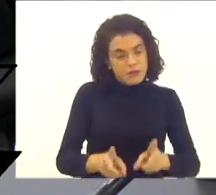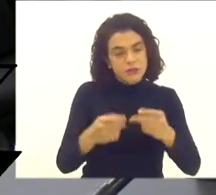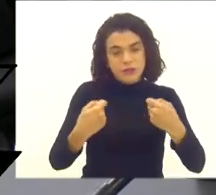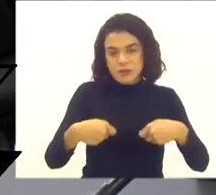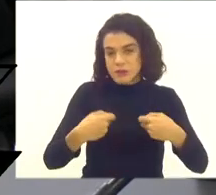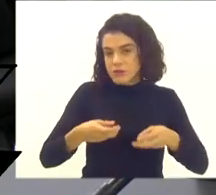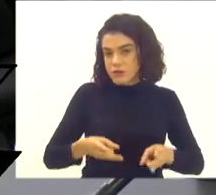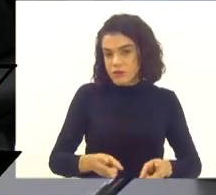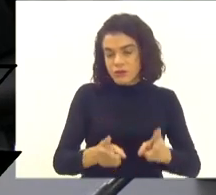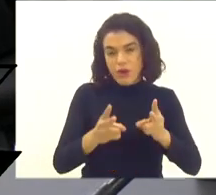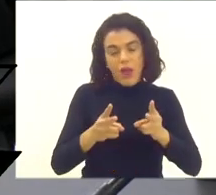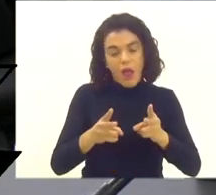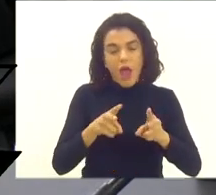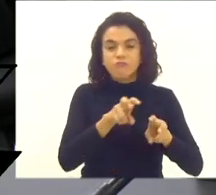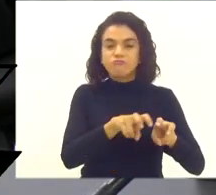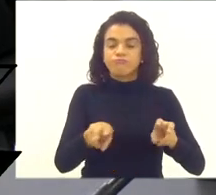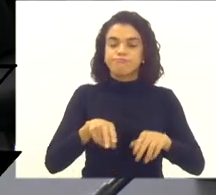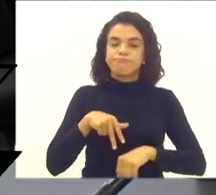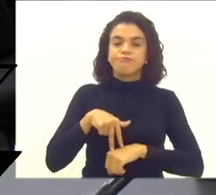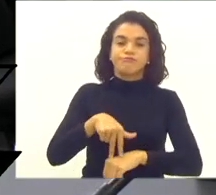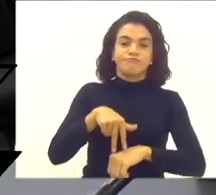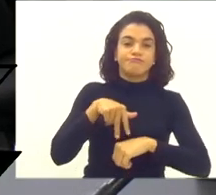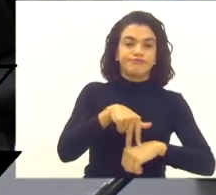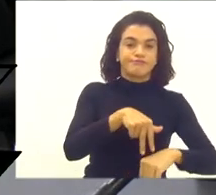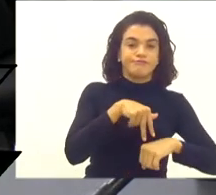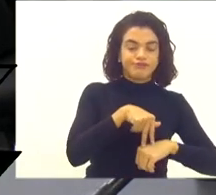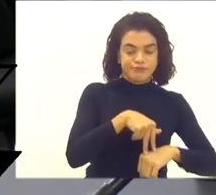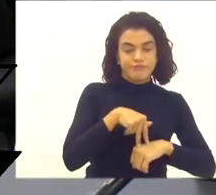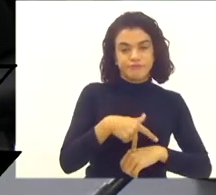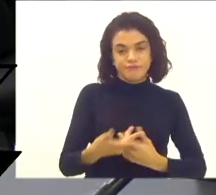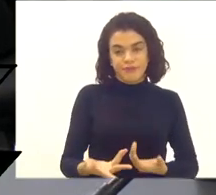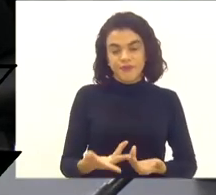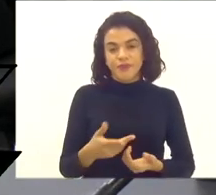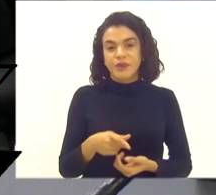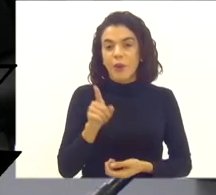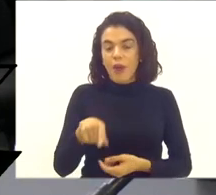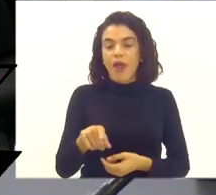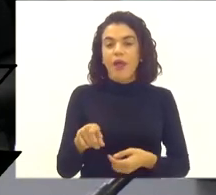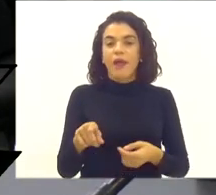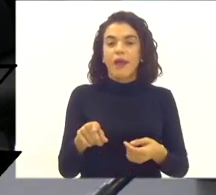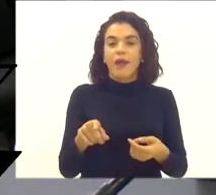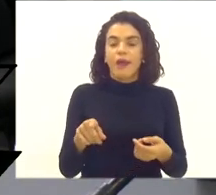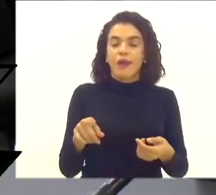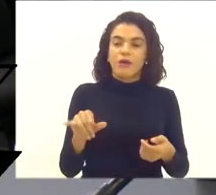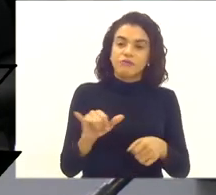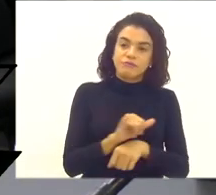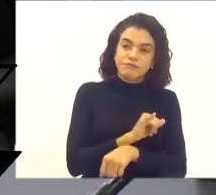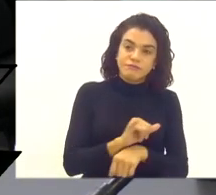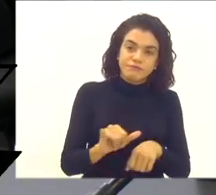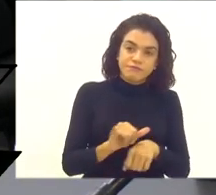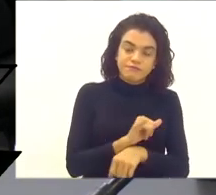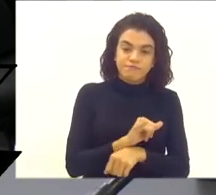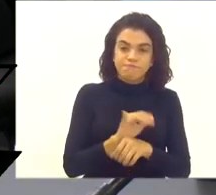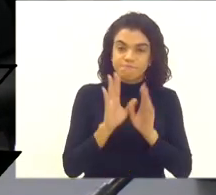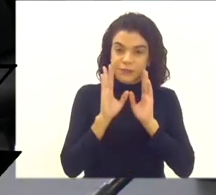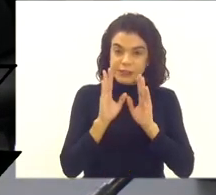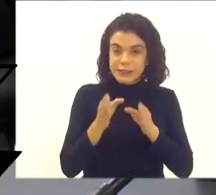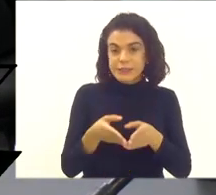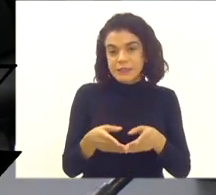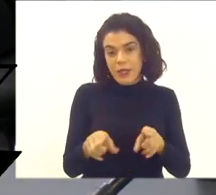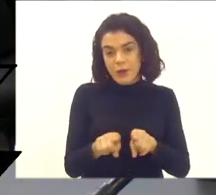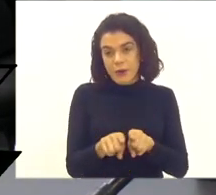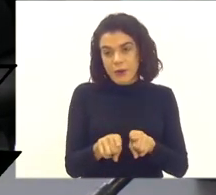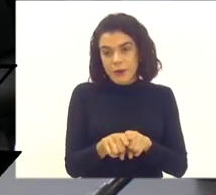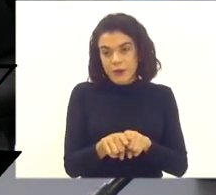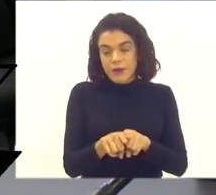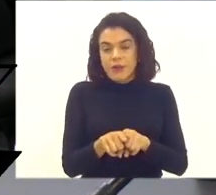a violência política de gênero ela é um elemento muito Central também